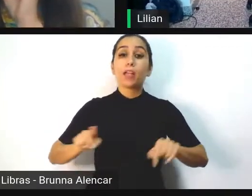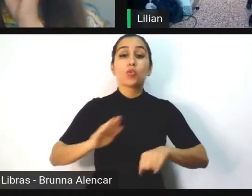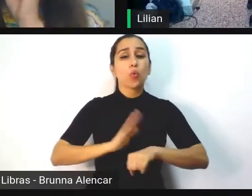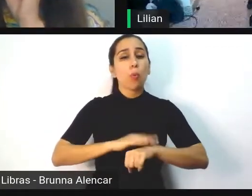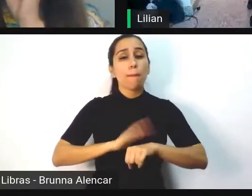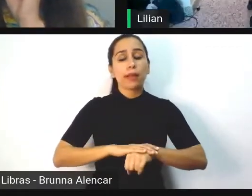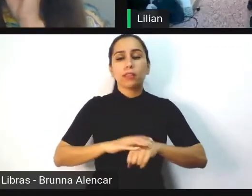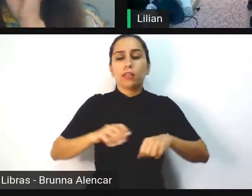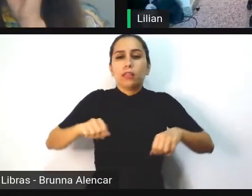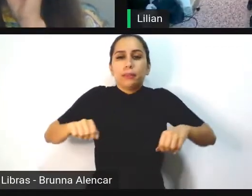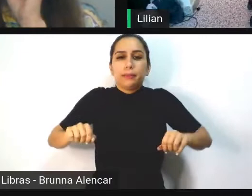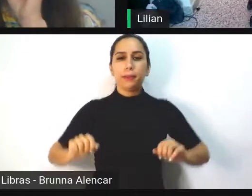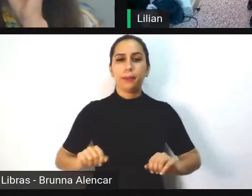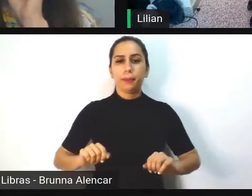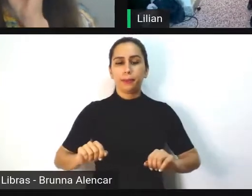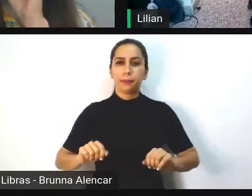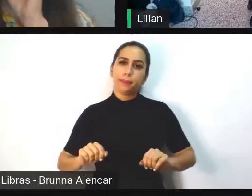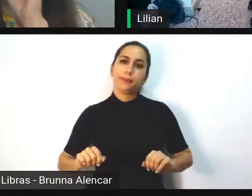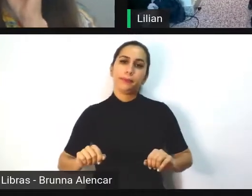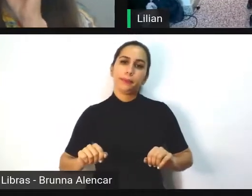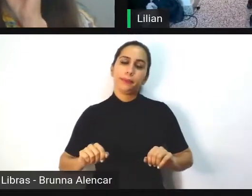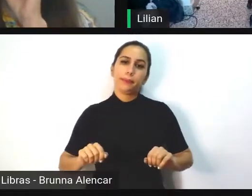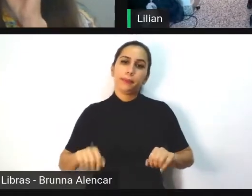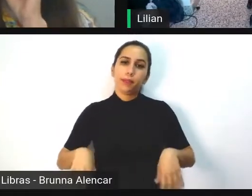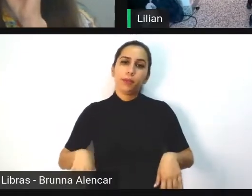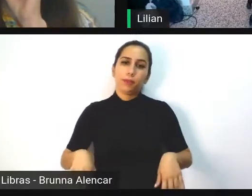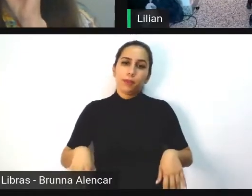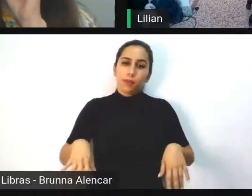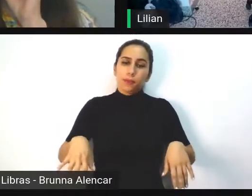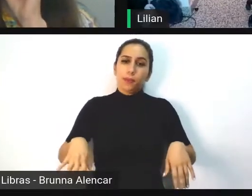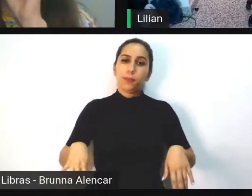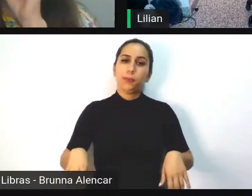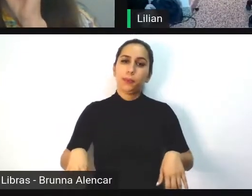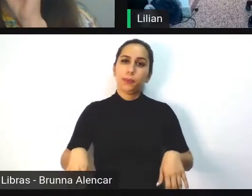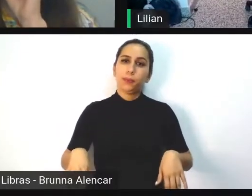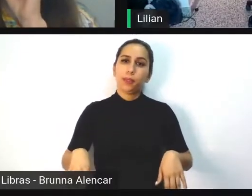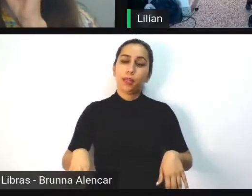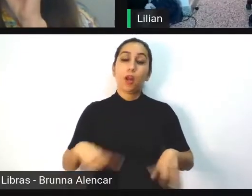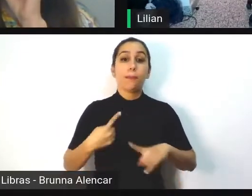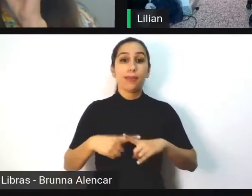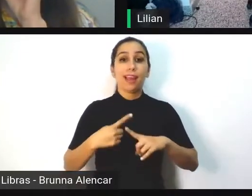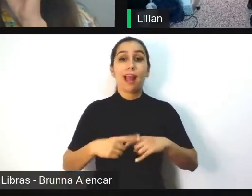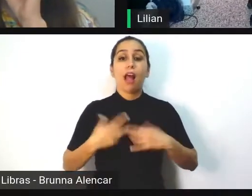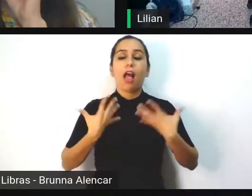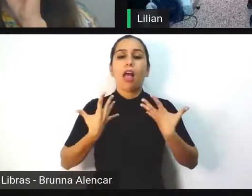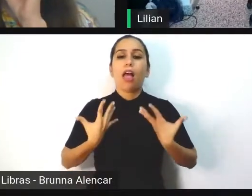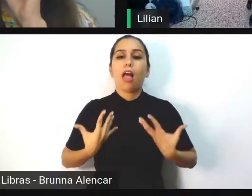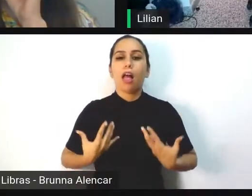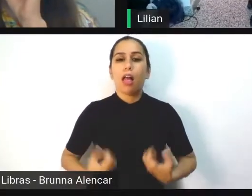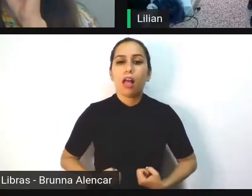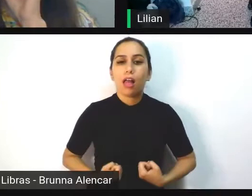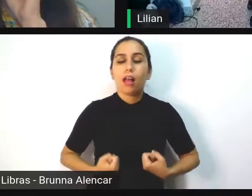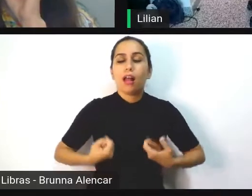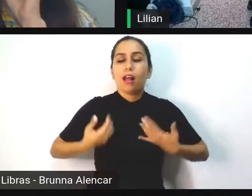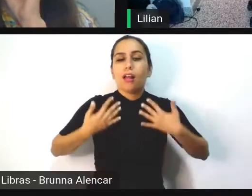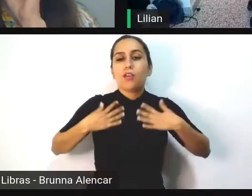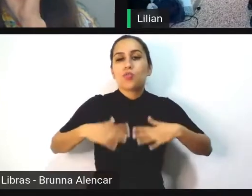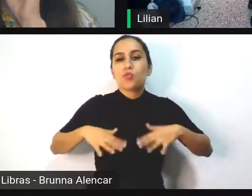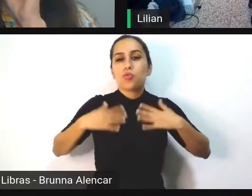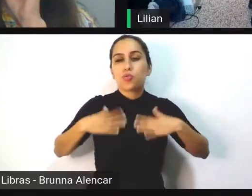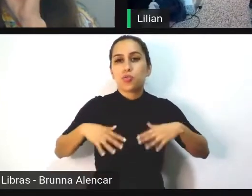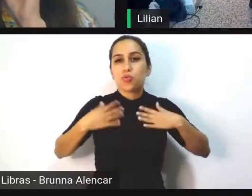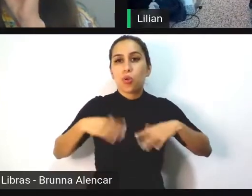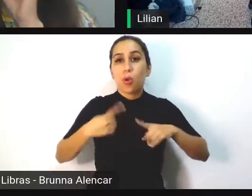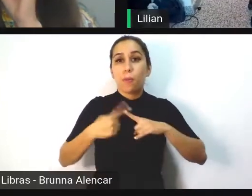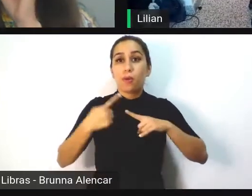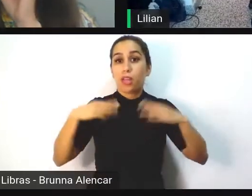descarregar o peso dos meus membros superiores. Isso vai aliviar também a pressão, o peso do meu